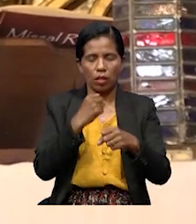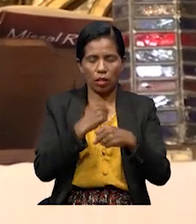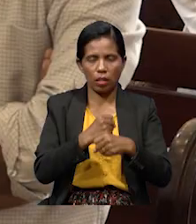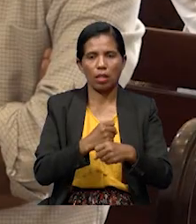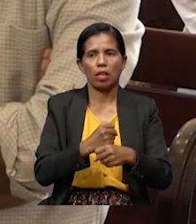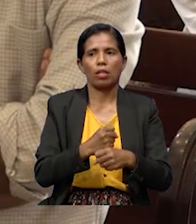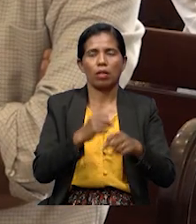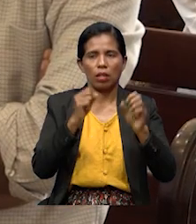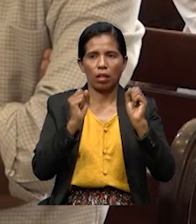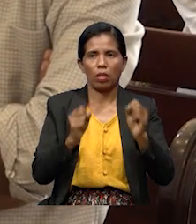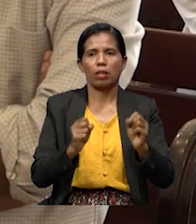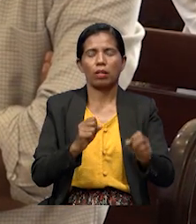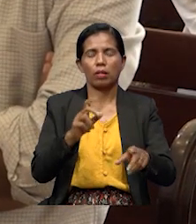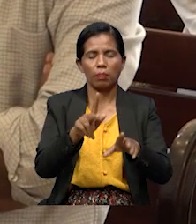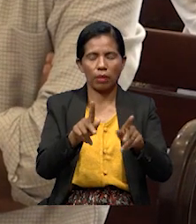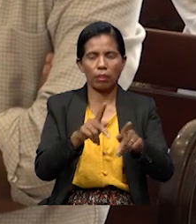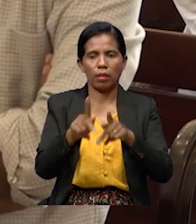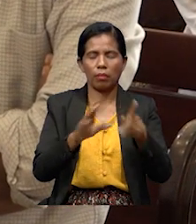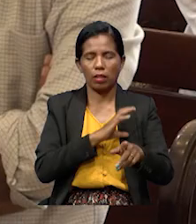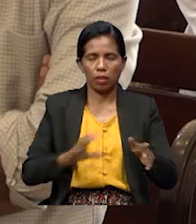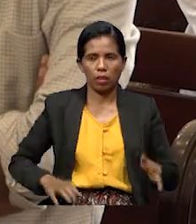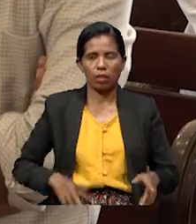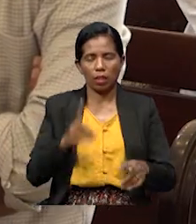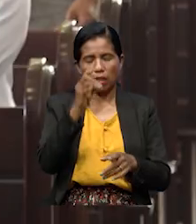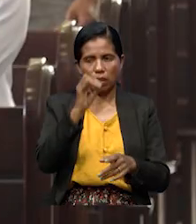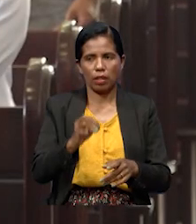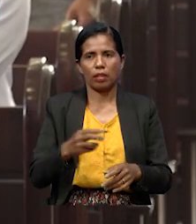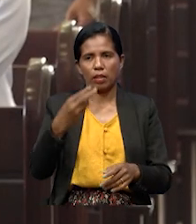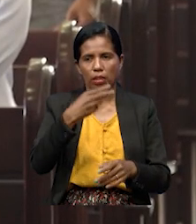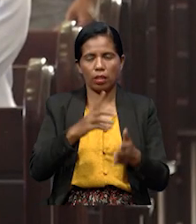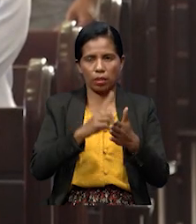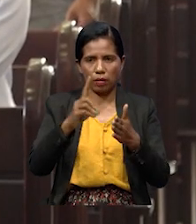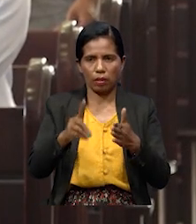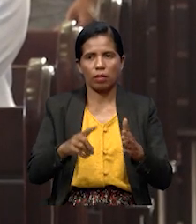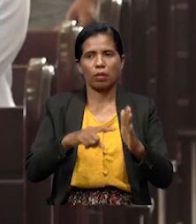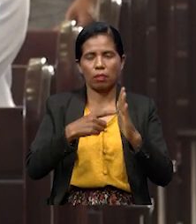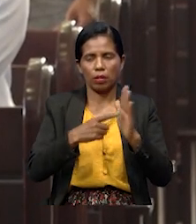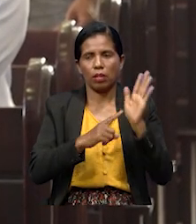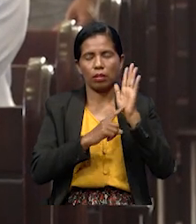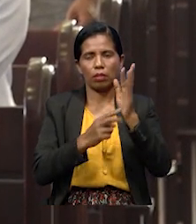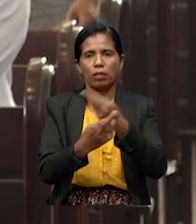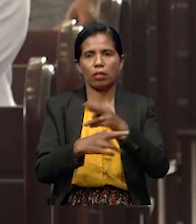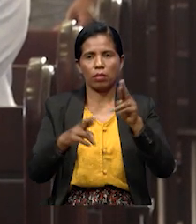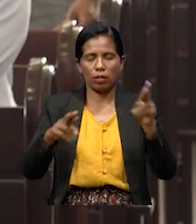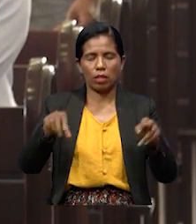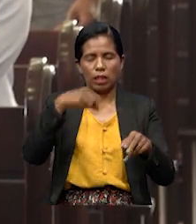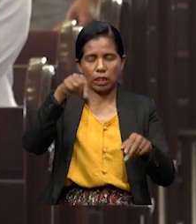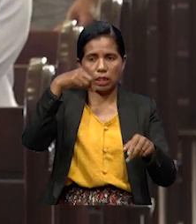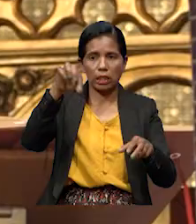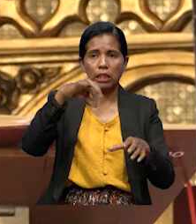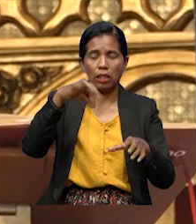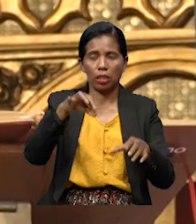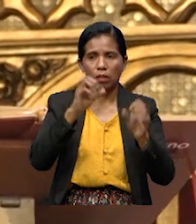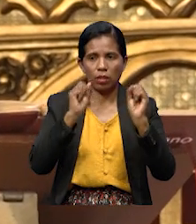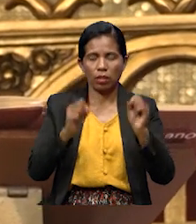basarane sira, neve mac pertence ba Diocese de Lille. Nune e quinta semana ne, molok anuncia resultado Sínodo Episcoporum,